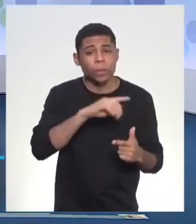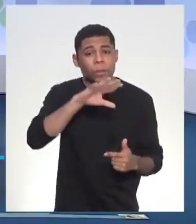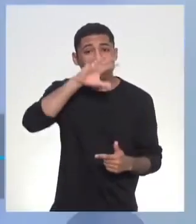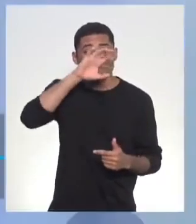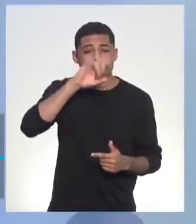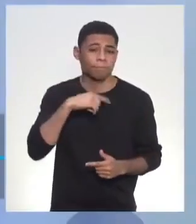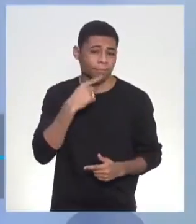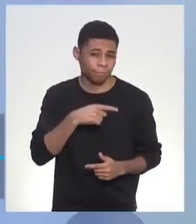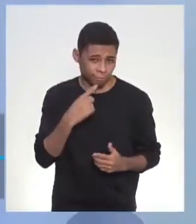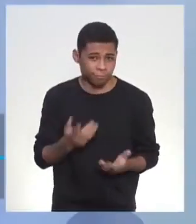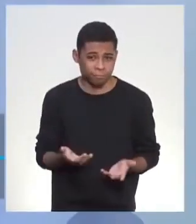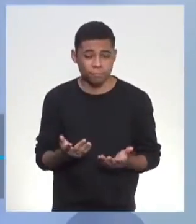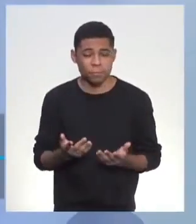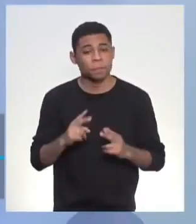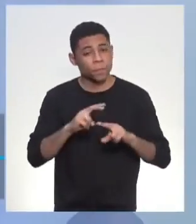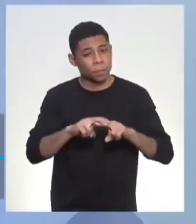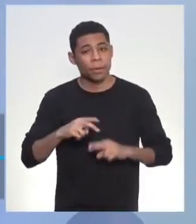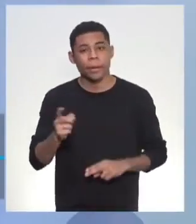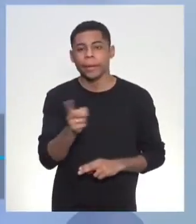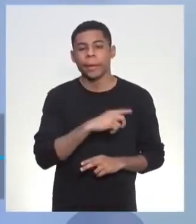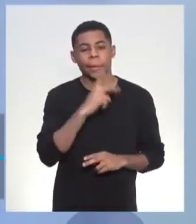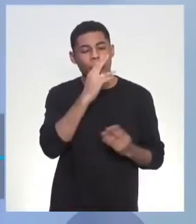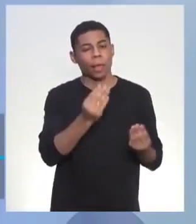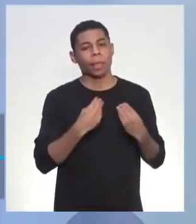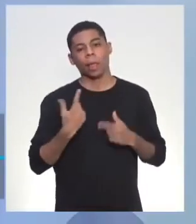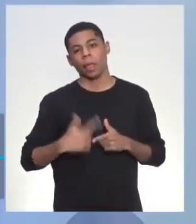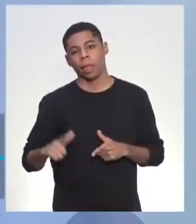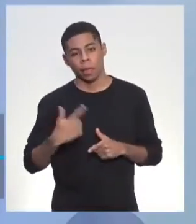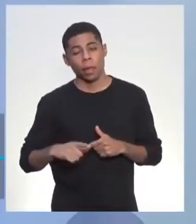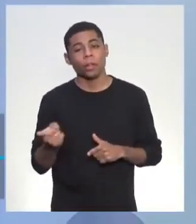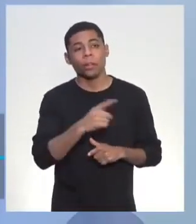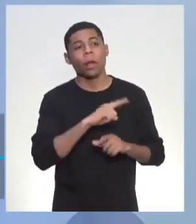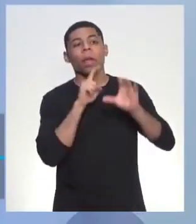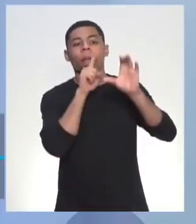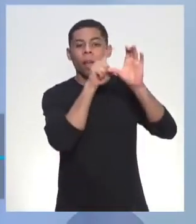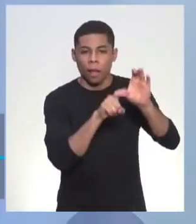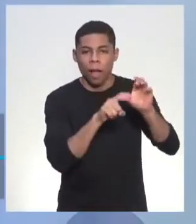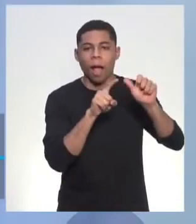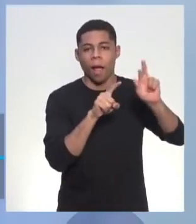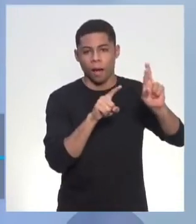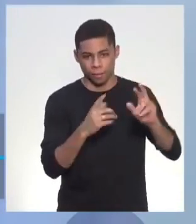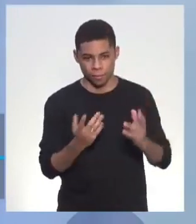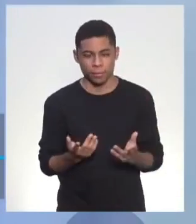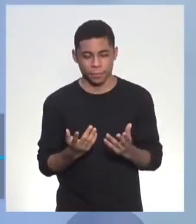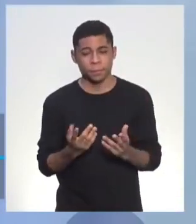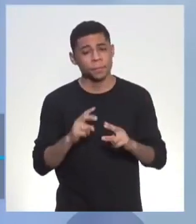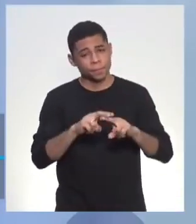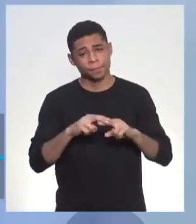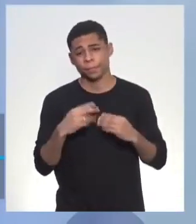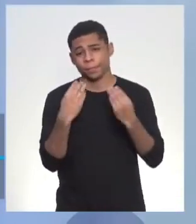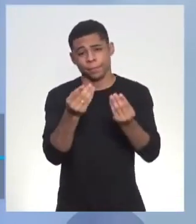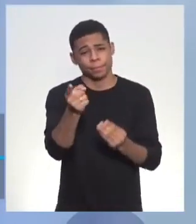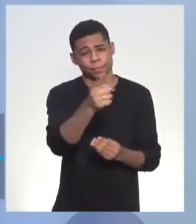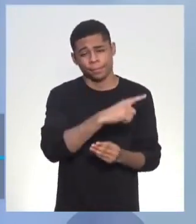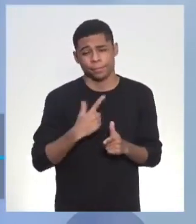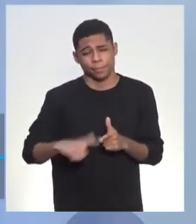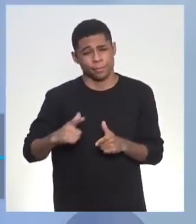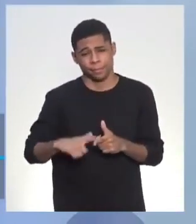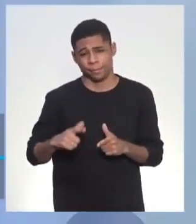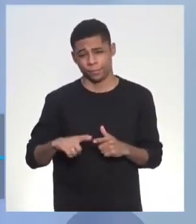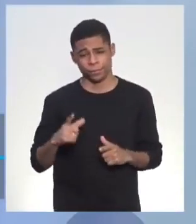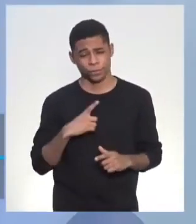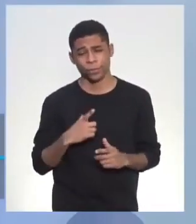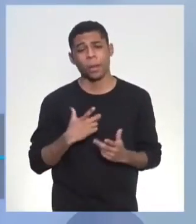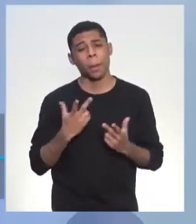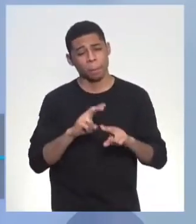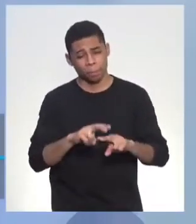processo de respiração, então a gente acaba sendo prejudicado, a gente é dependente da respiração. Então afeta todos os nossos aparelhos aí,